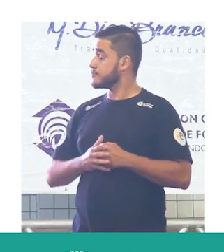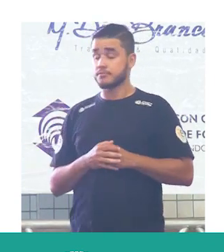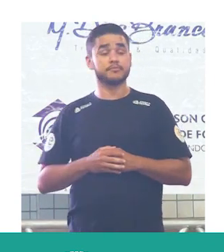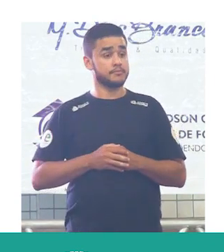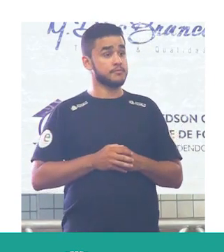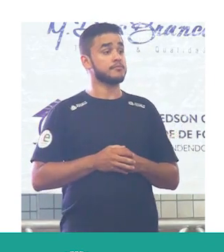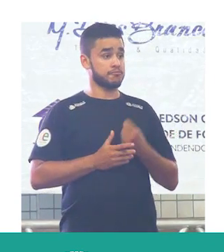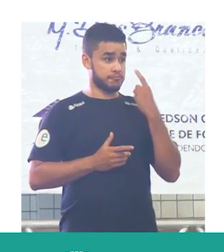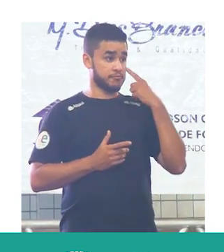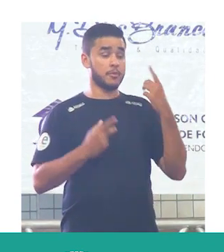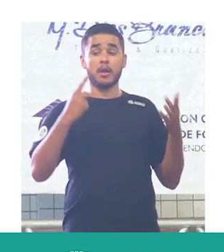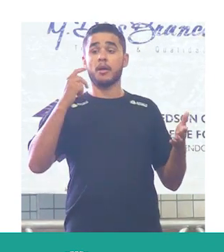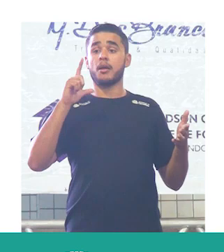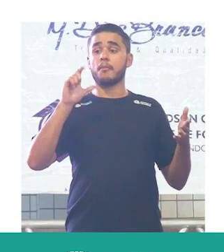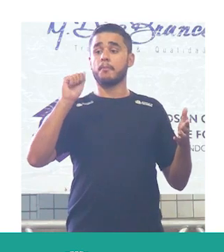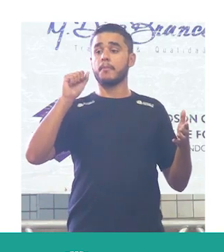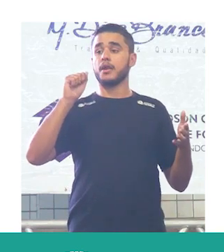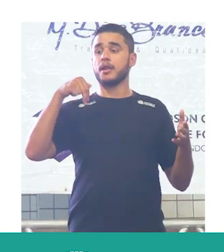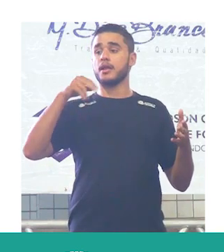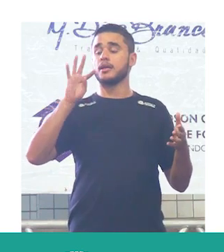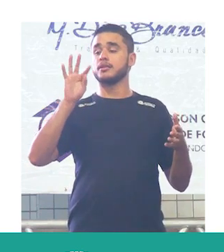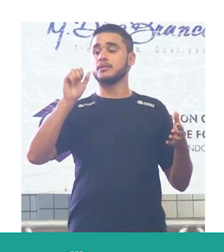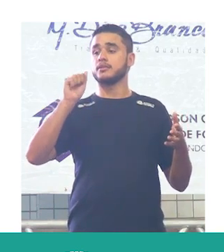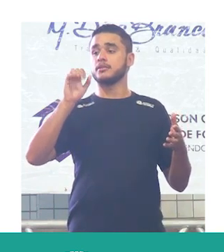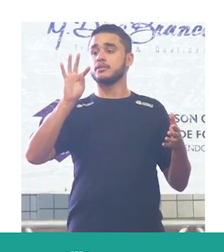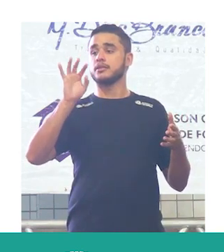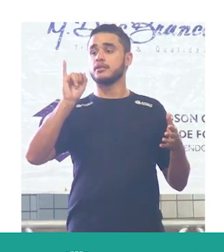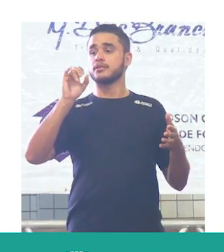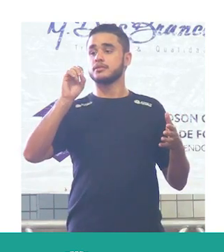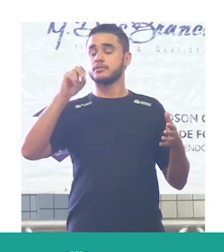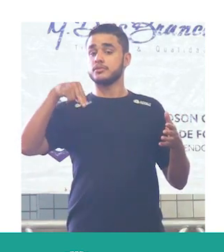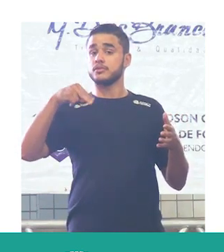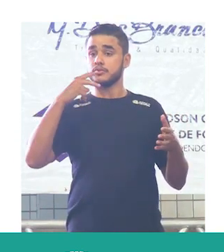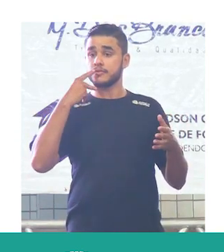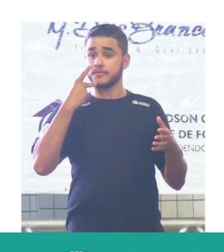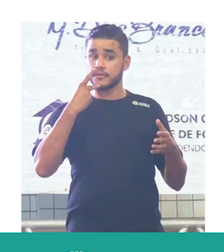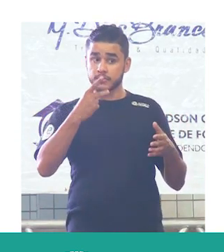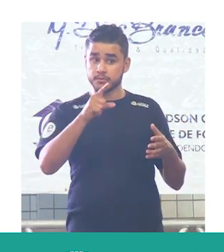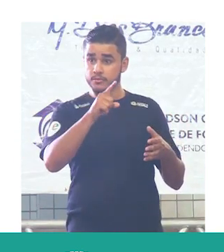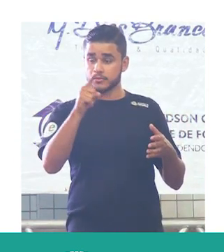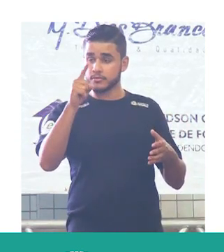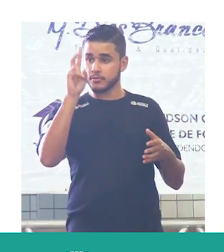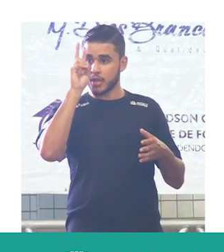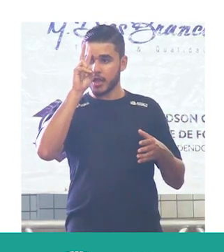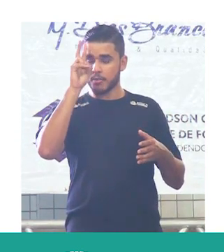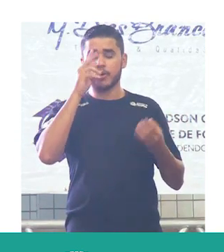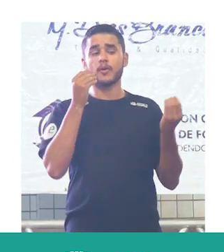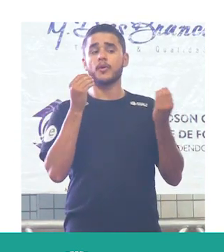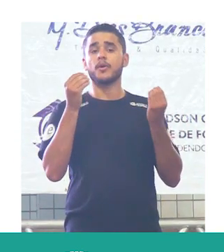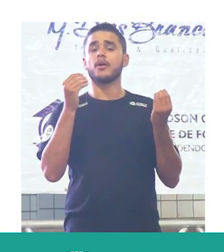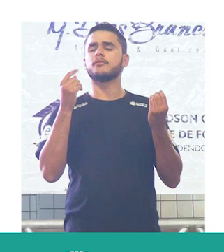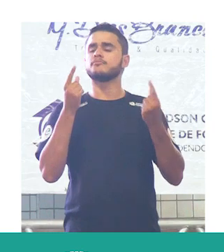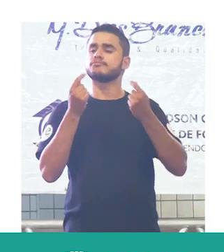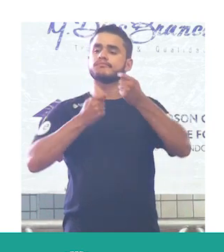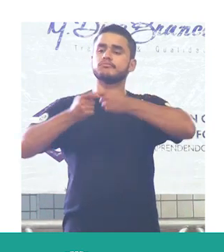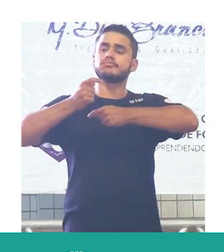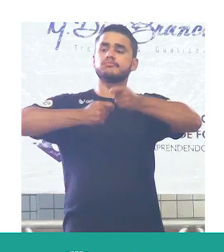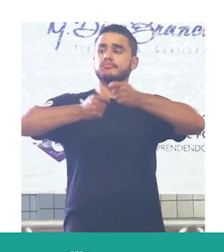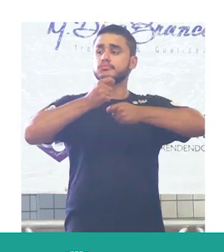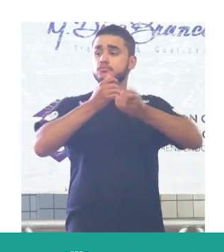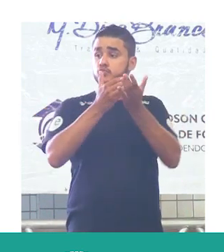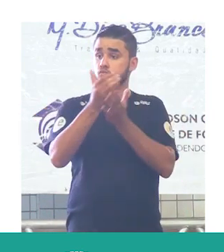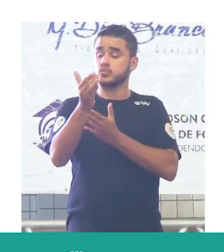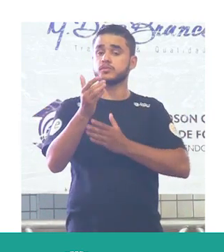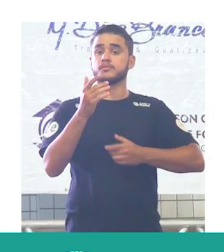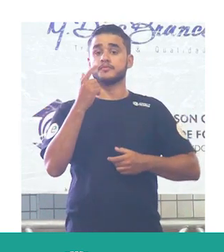sistema plantation? Bebezinho também lembra, né? Male. Se nossa economia